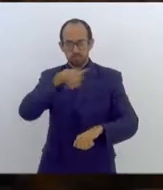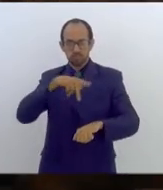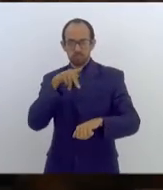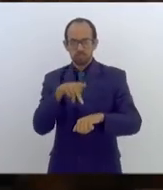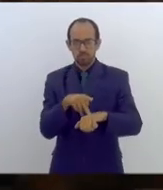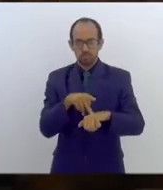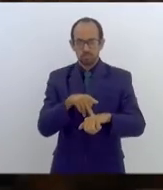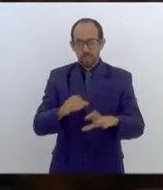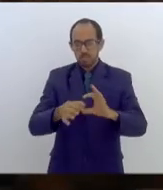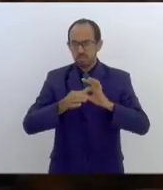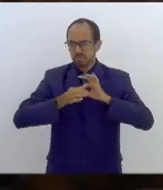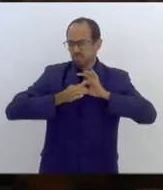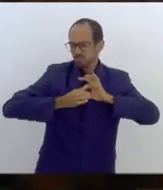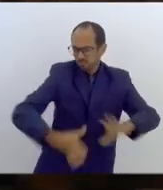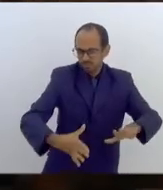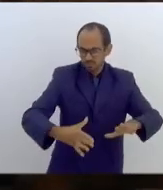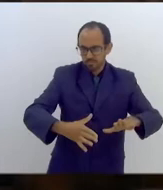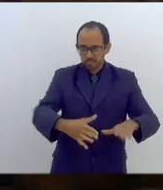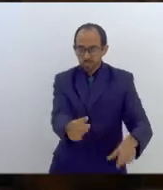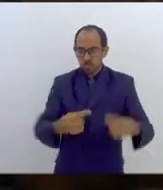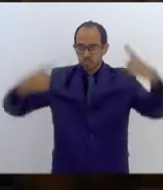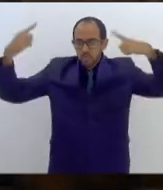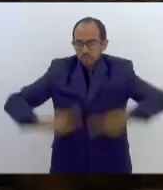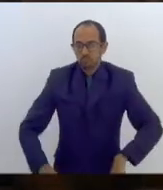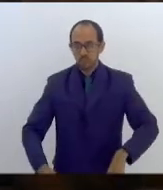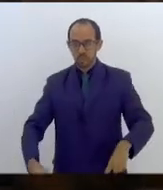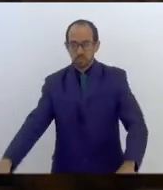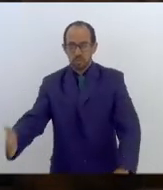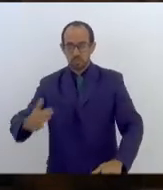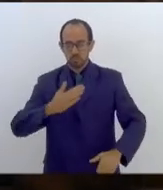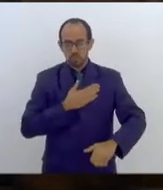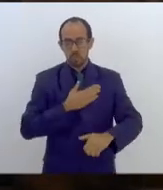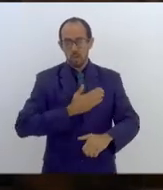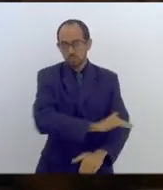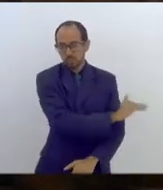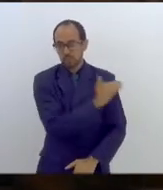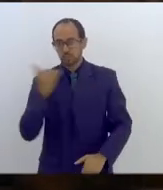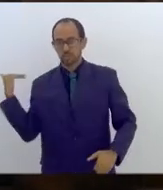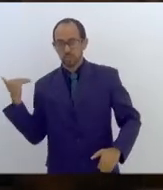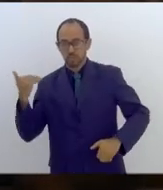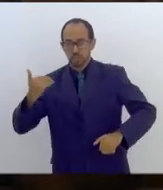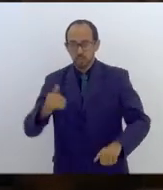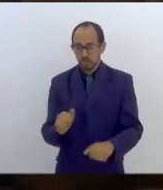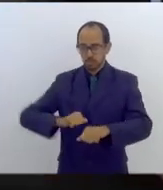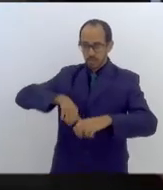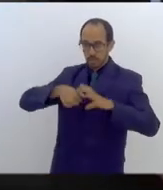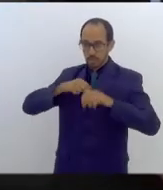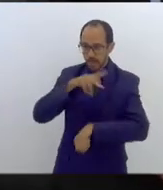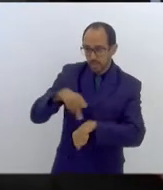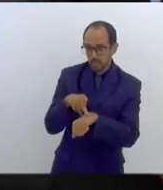a liberdade desafio da própria morte